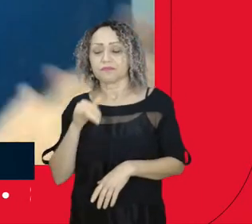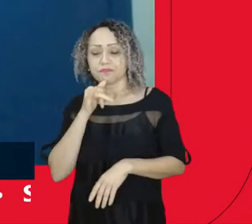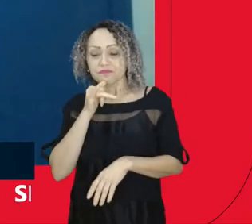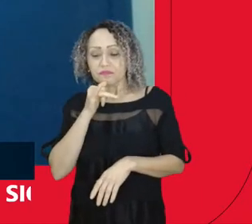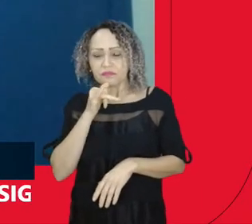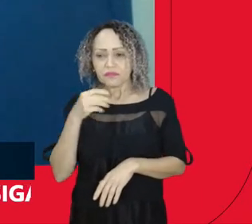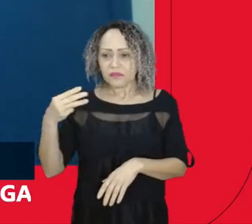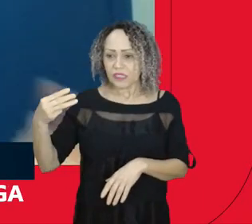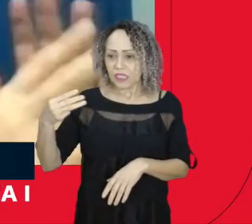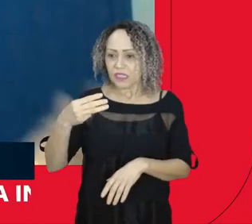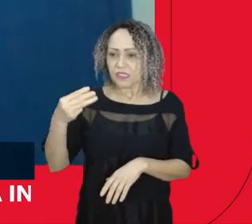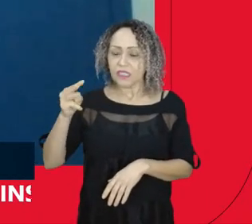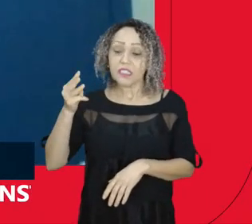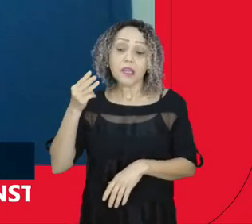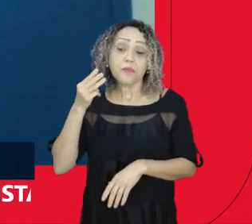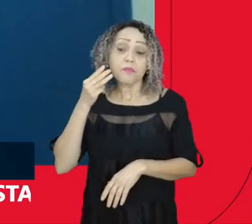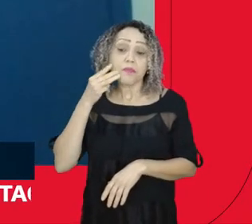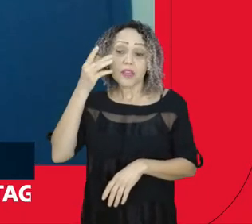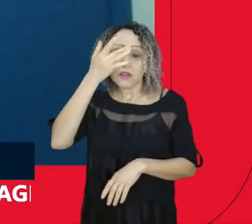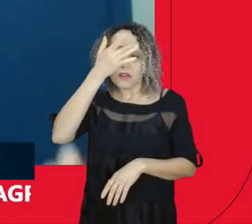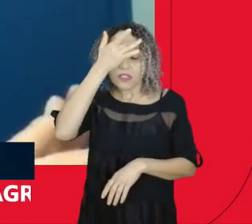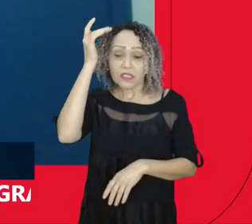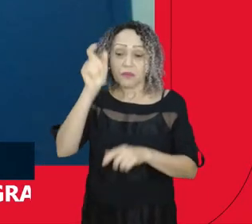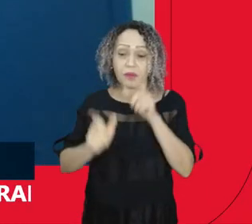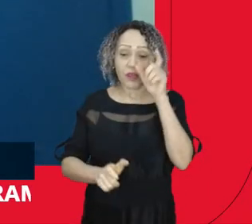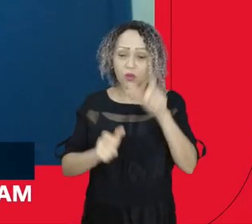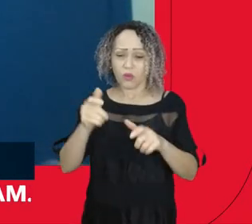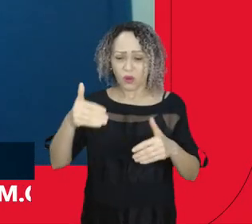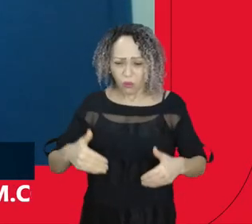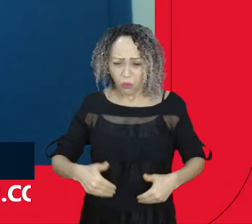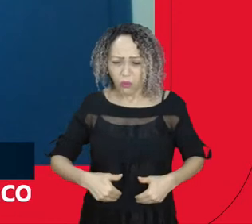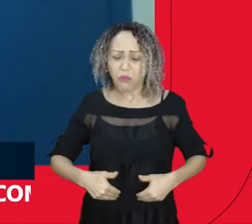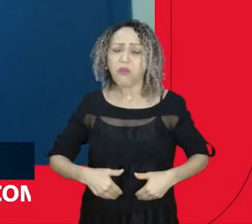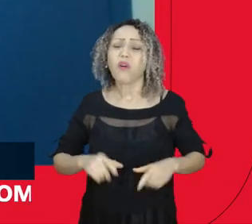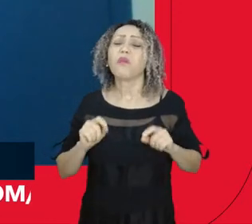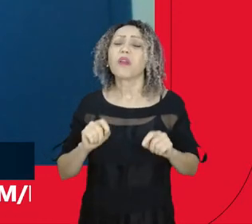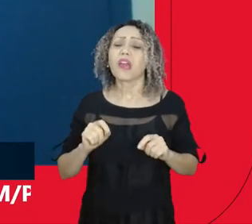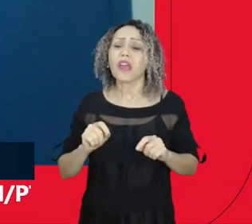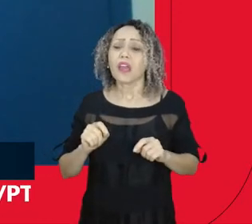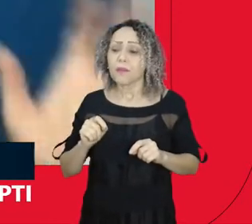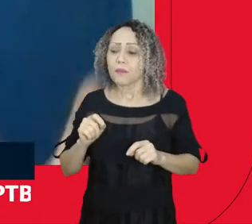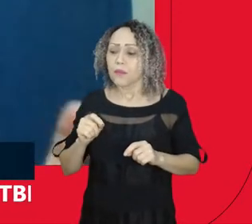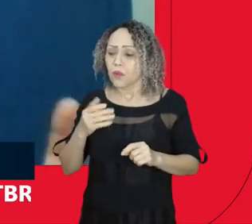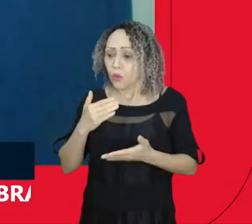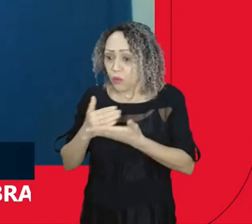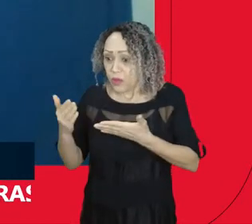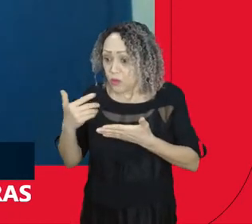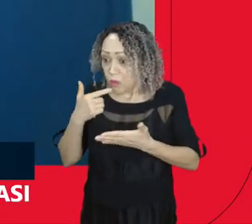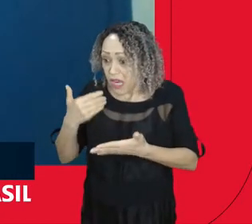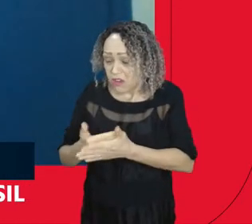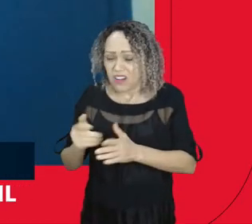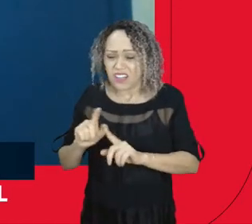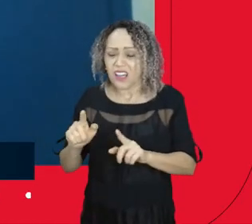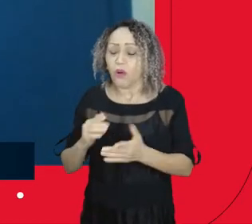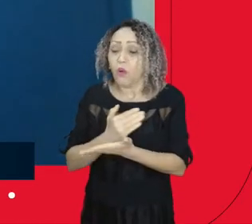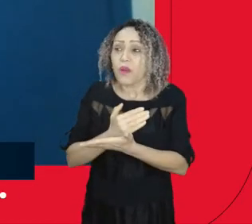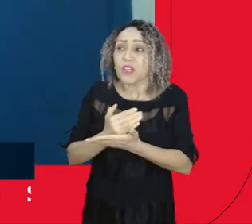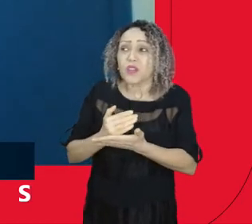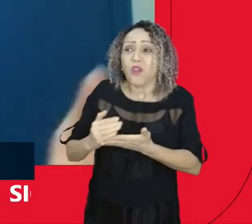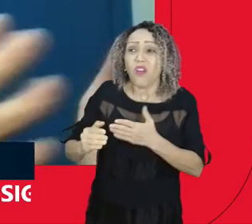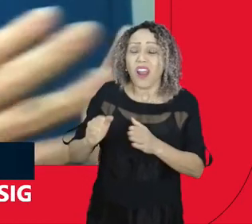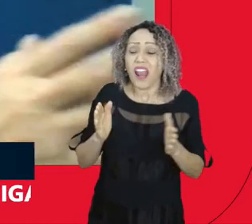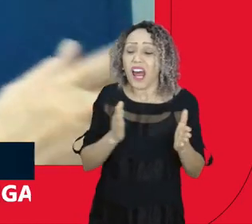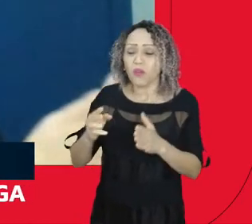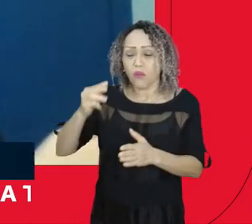aumentando já desde o começo, desde o governo Temer, né? Não é a pandemia, porque agora tudo ele culpa a pandemia, não é a